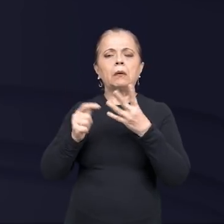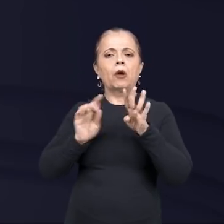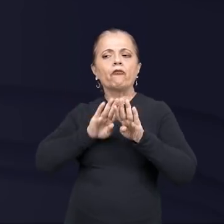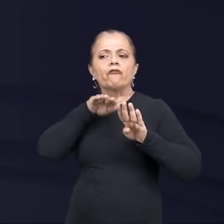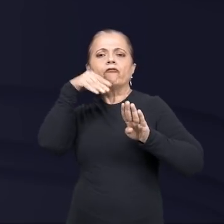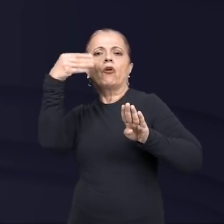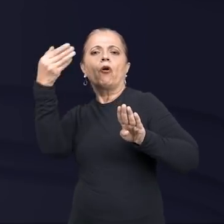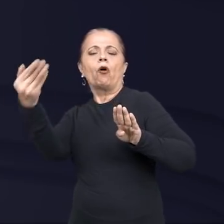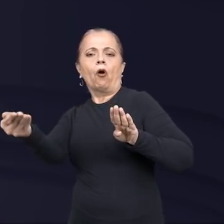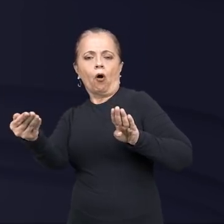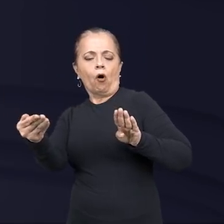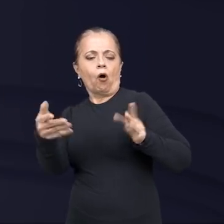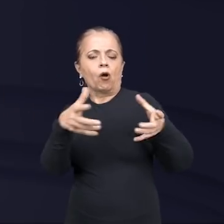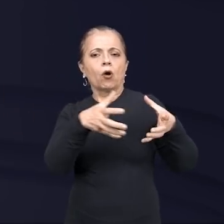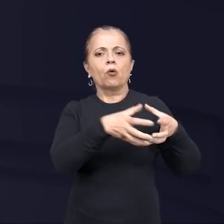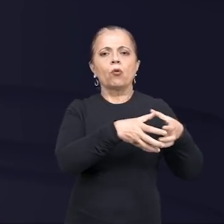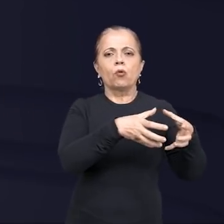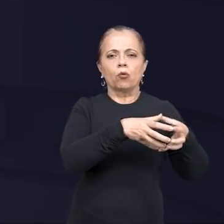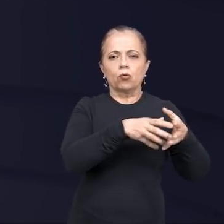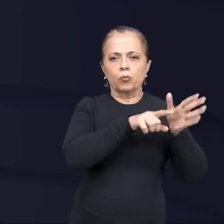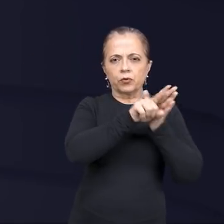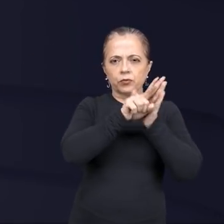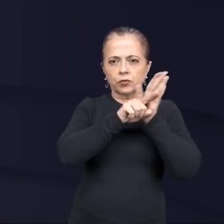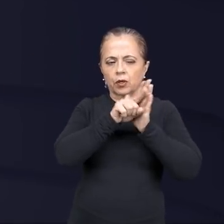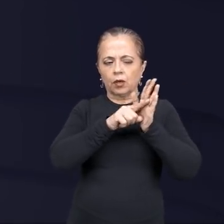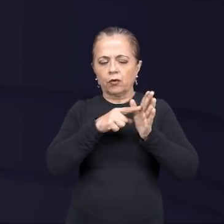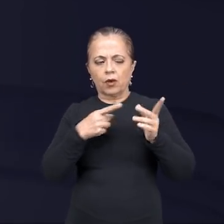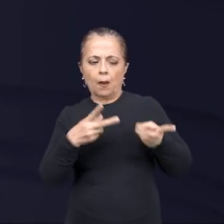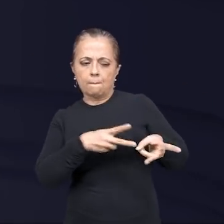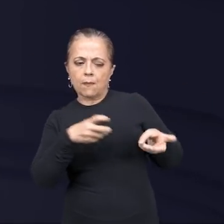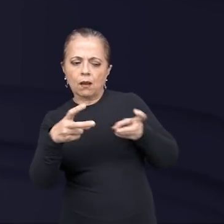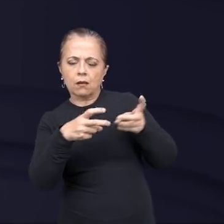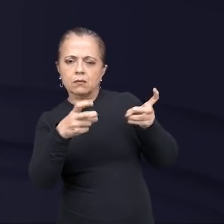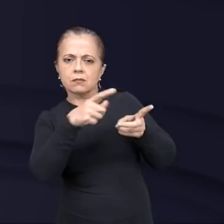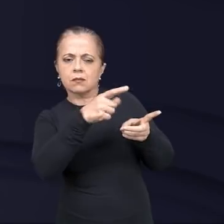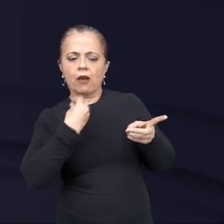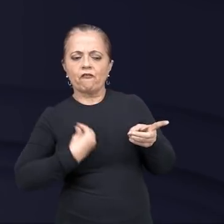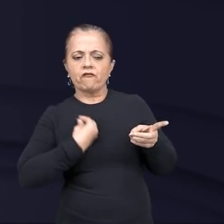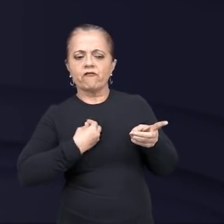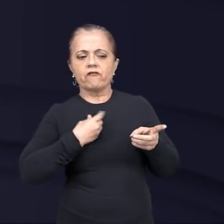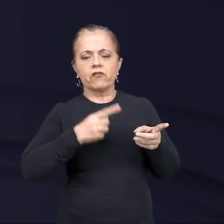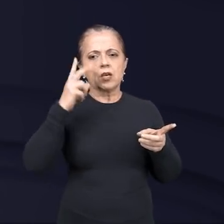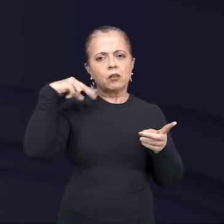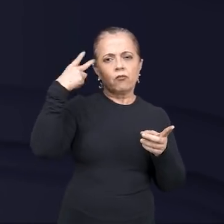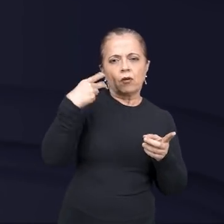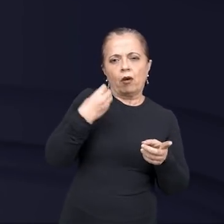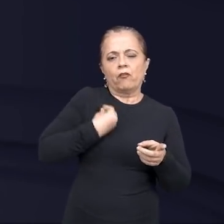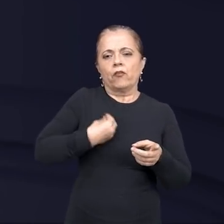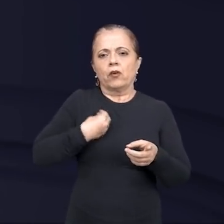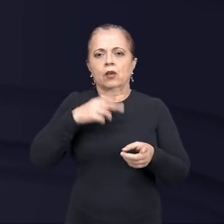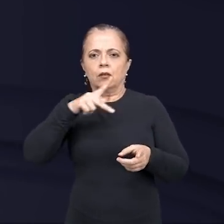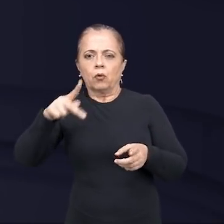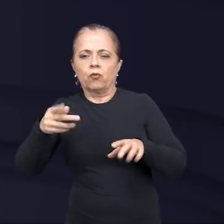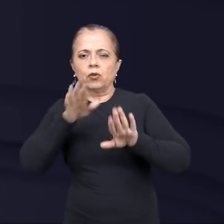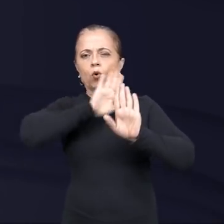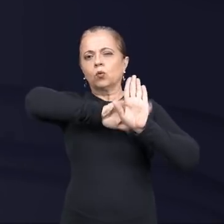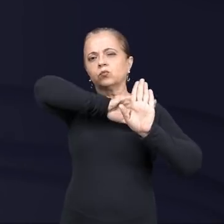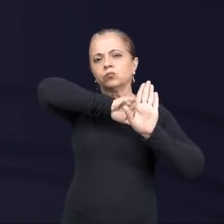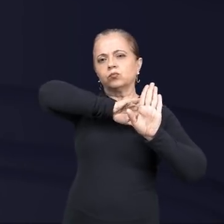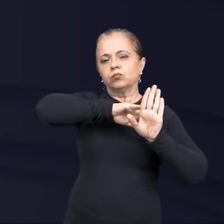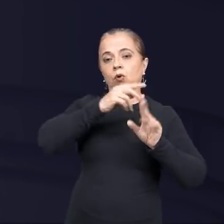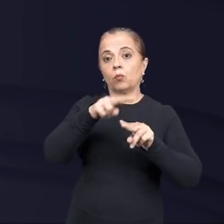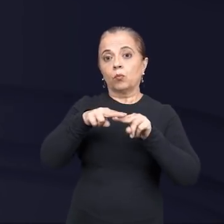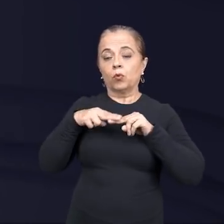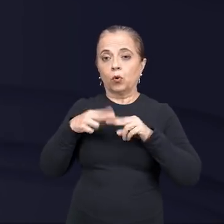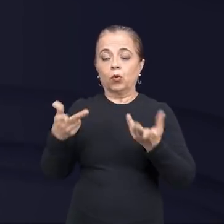procedimento investigatório traçam um perfil dos investigados, né? Isso também chama bastante atenção na investigação.